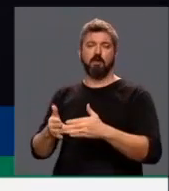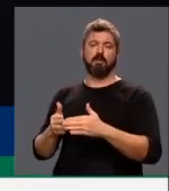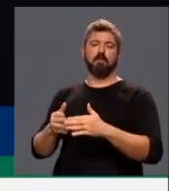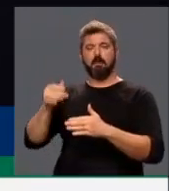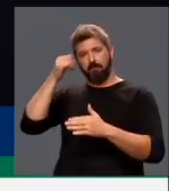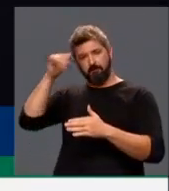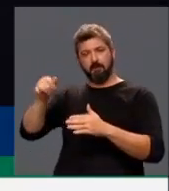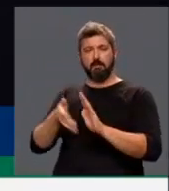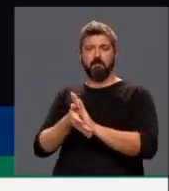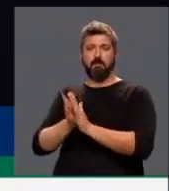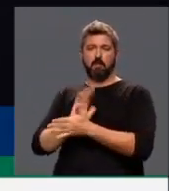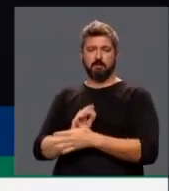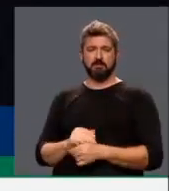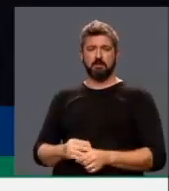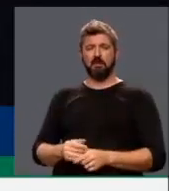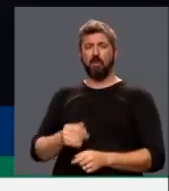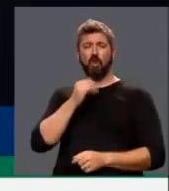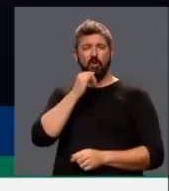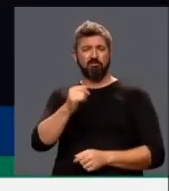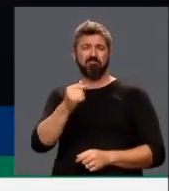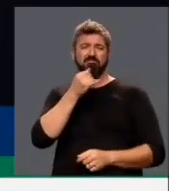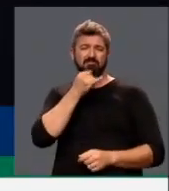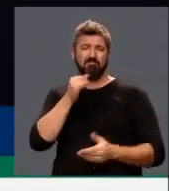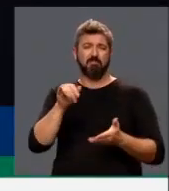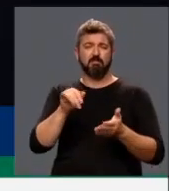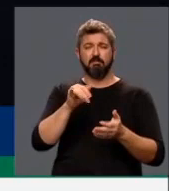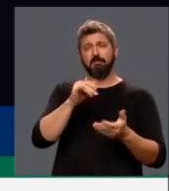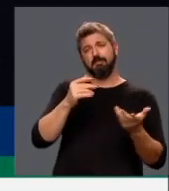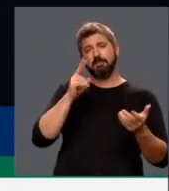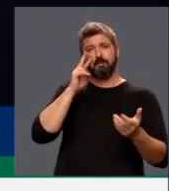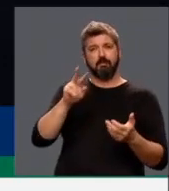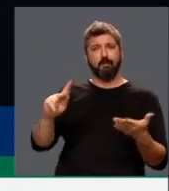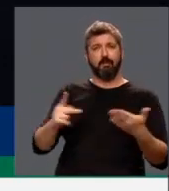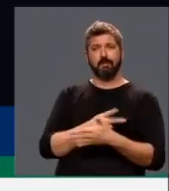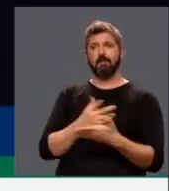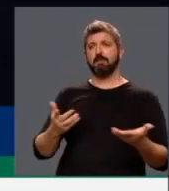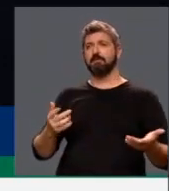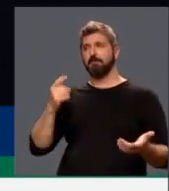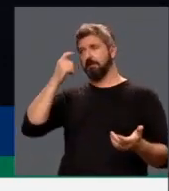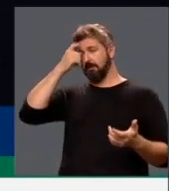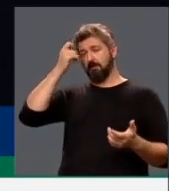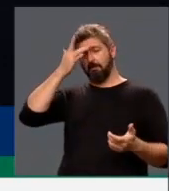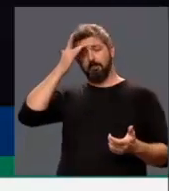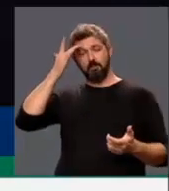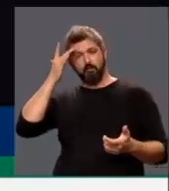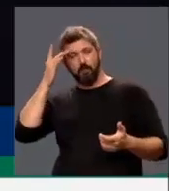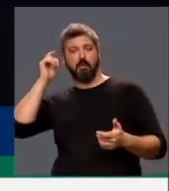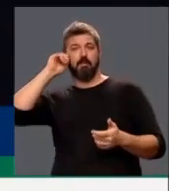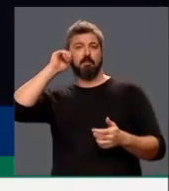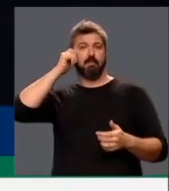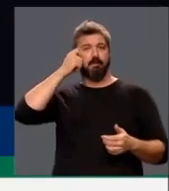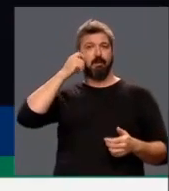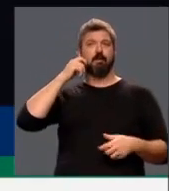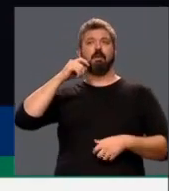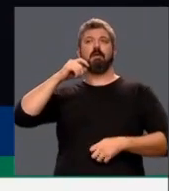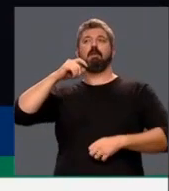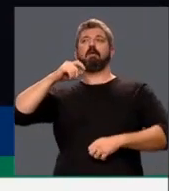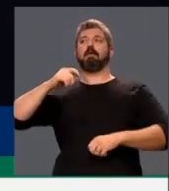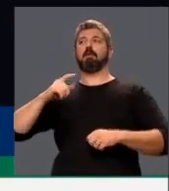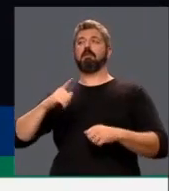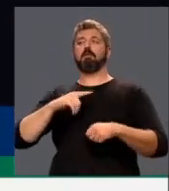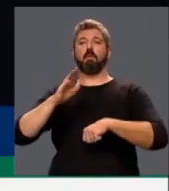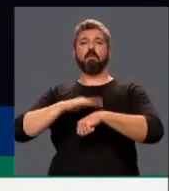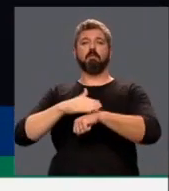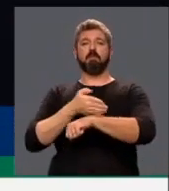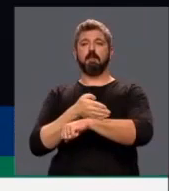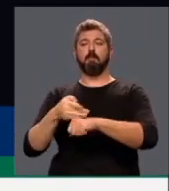Existem pesquisas muito tristes, né, que falam, por exemplo, que as pessoas negras acabam passando por menos